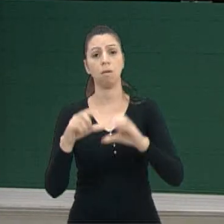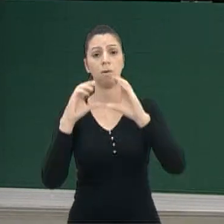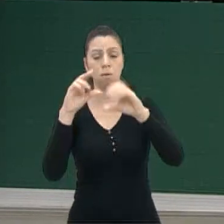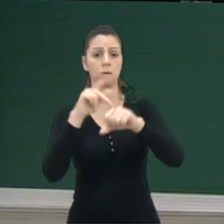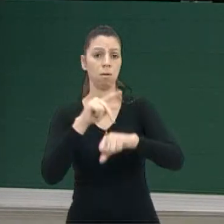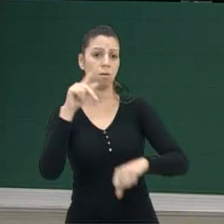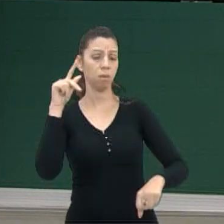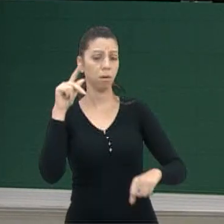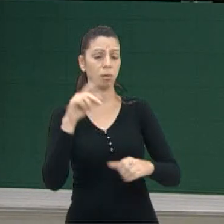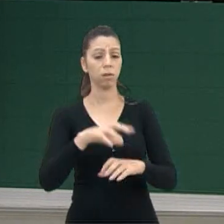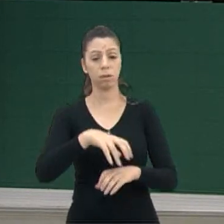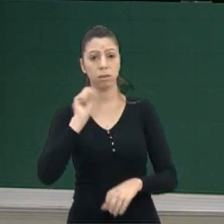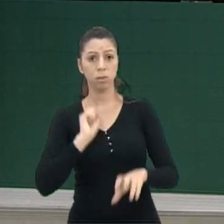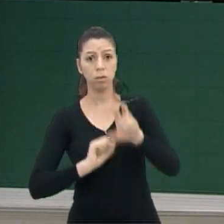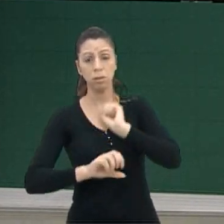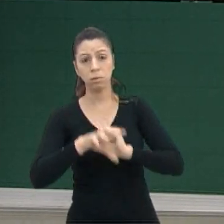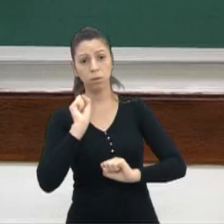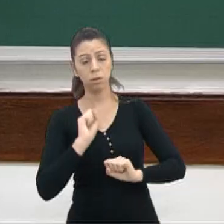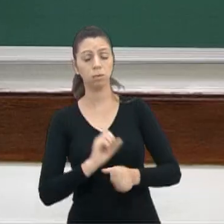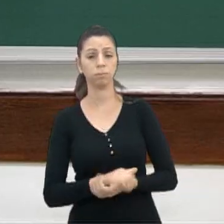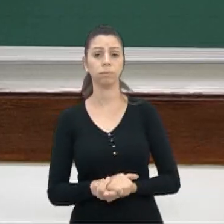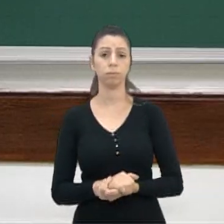outros detritos.